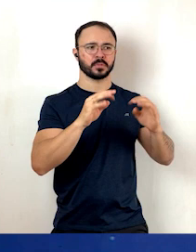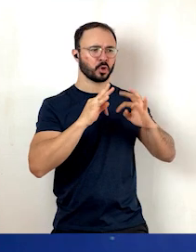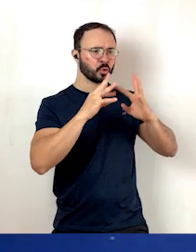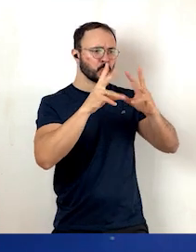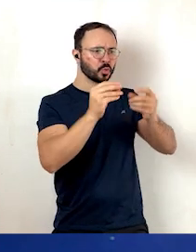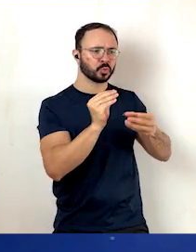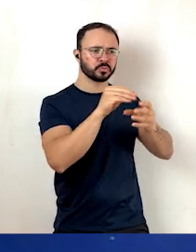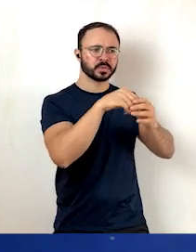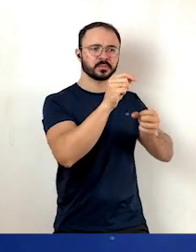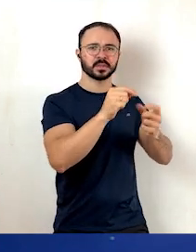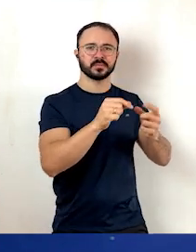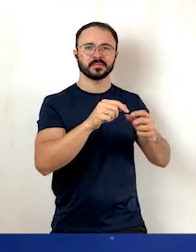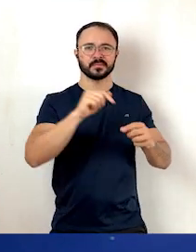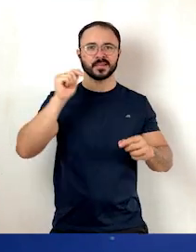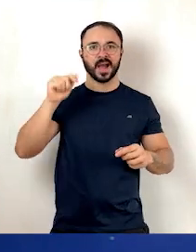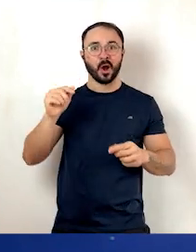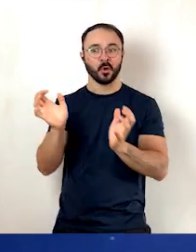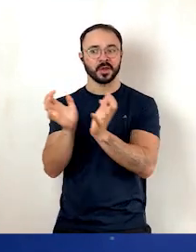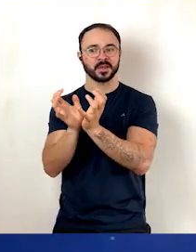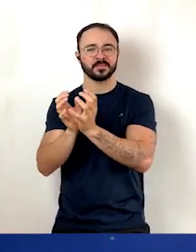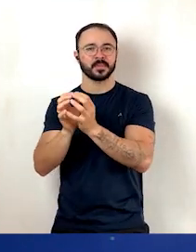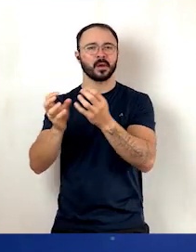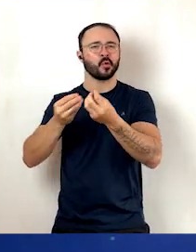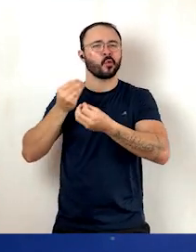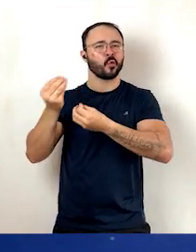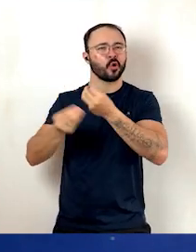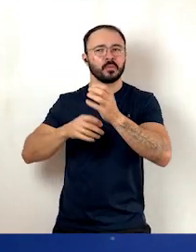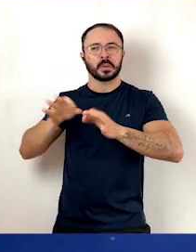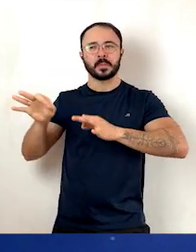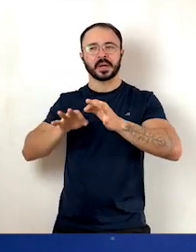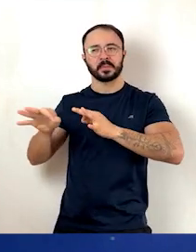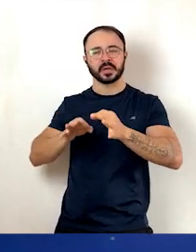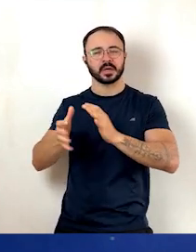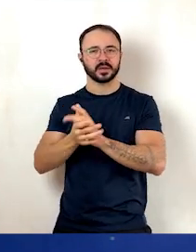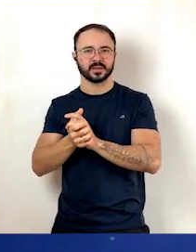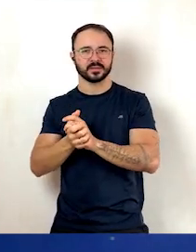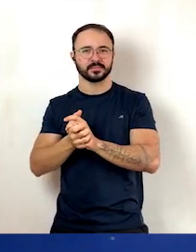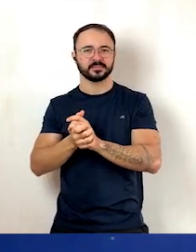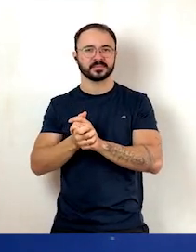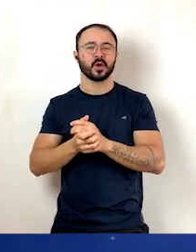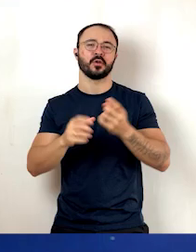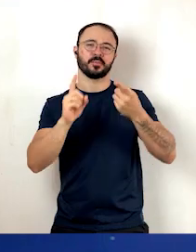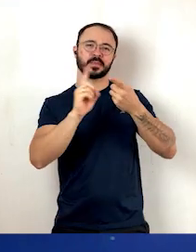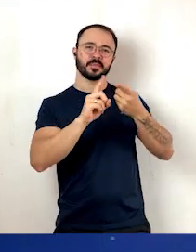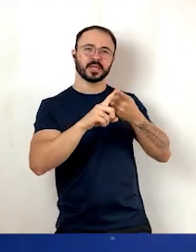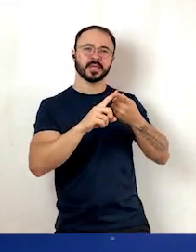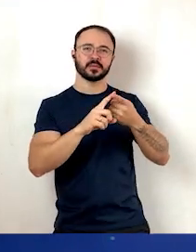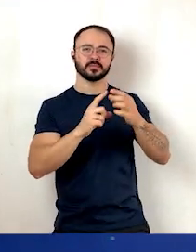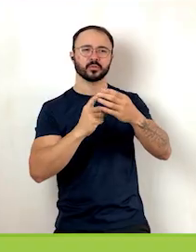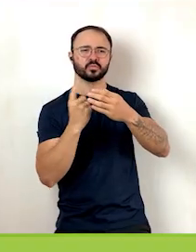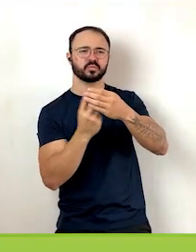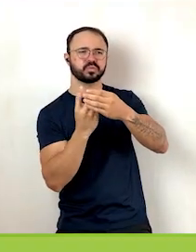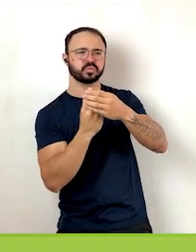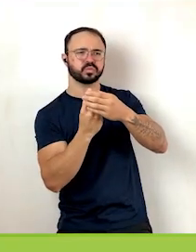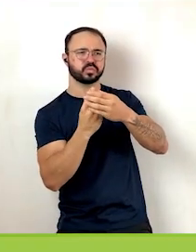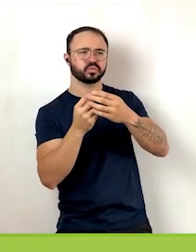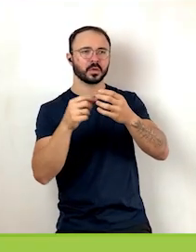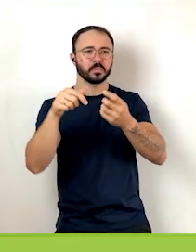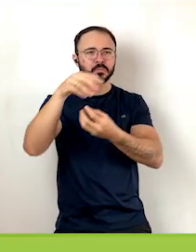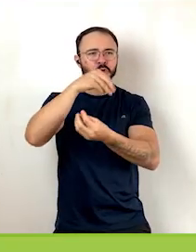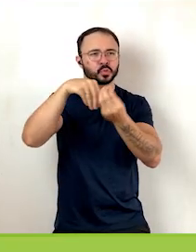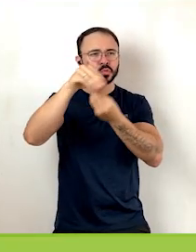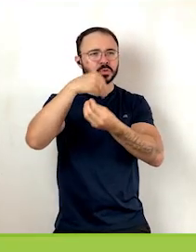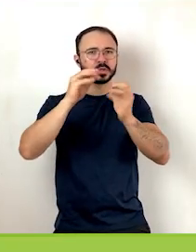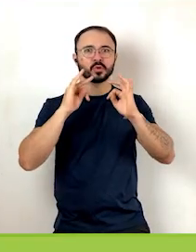e o modo de preparo o que é que eu vou fazer com todos esses ingredientes primeiro passo bata tudo no